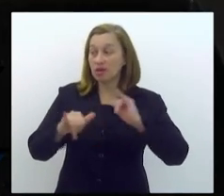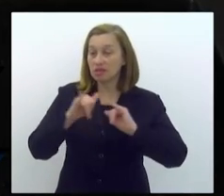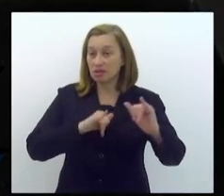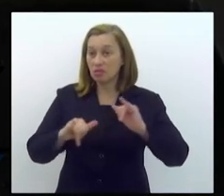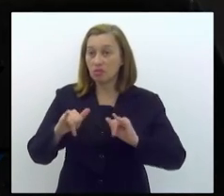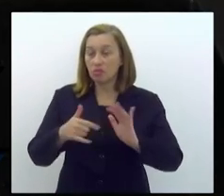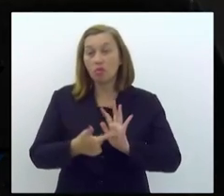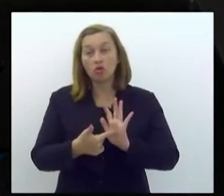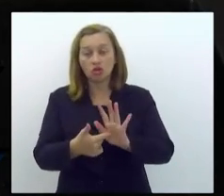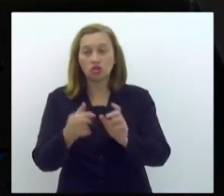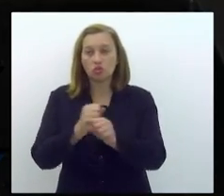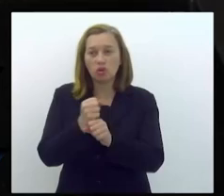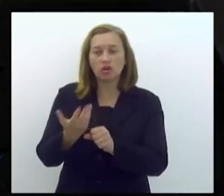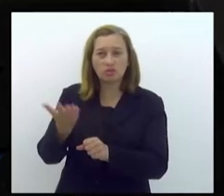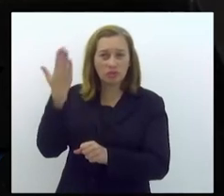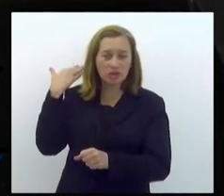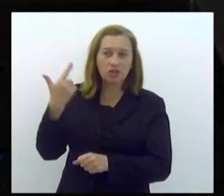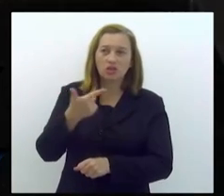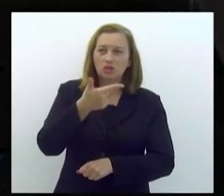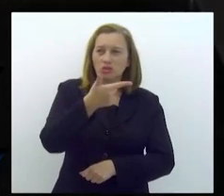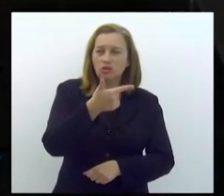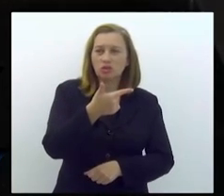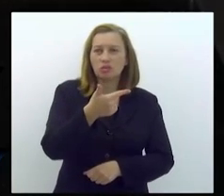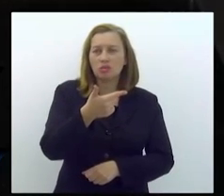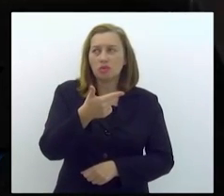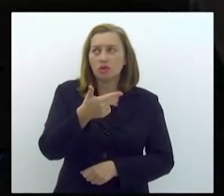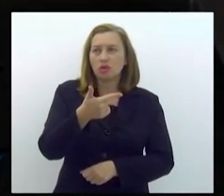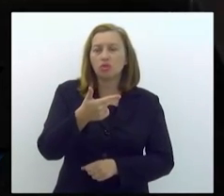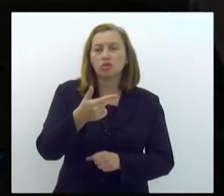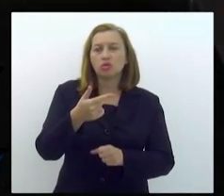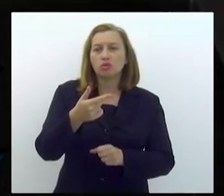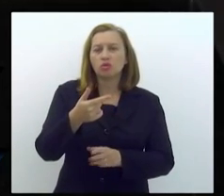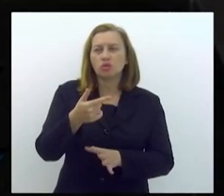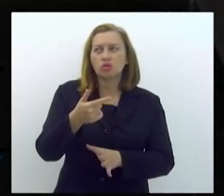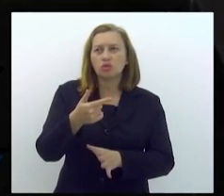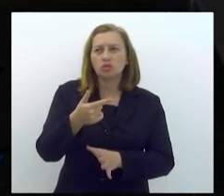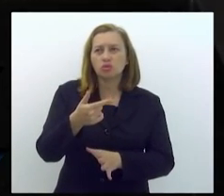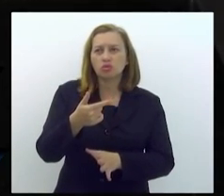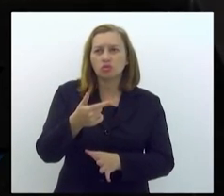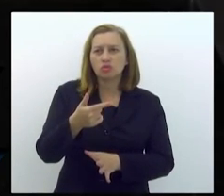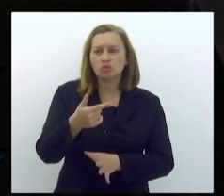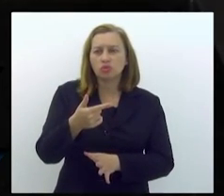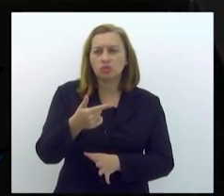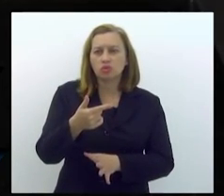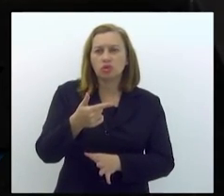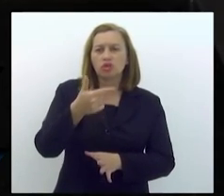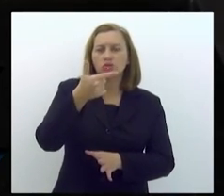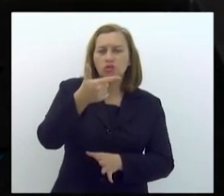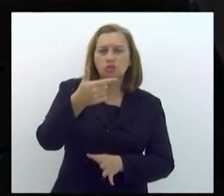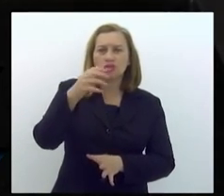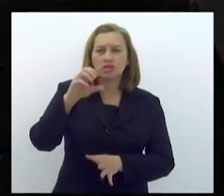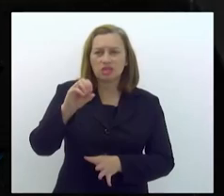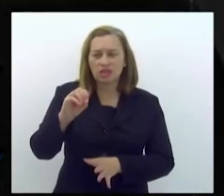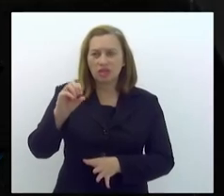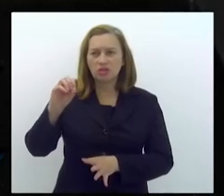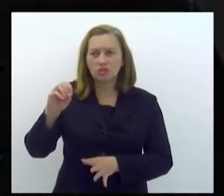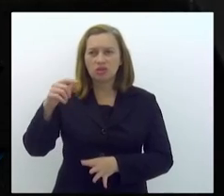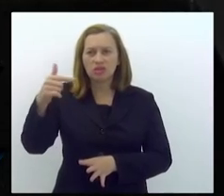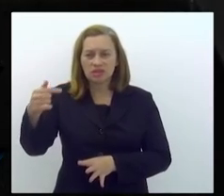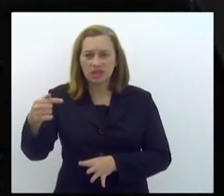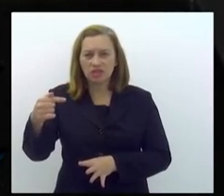passado 207 ou melhor no ano passado 207 crianças foram